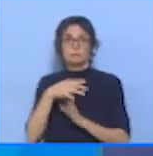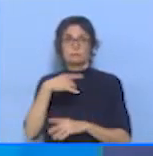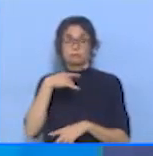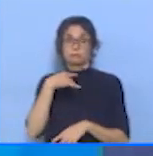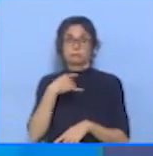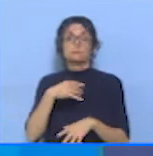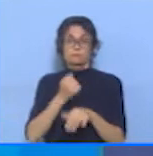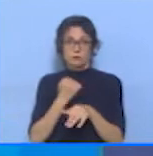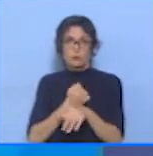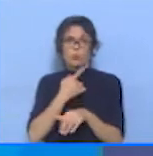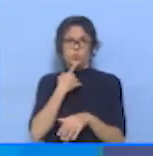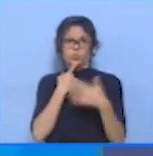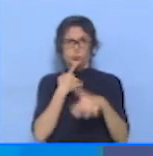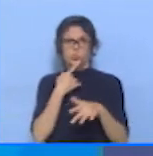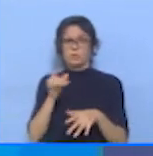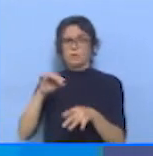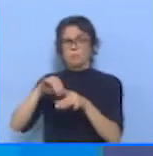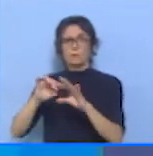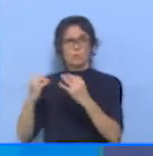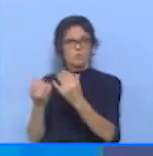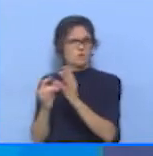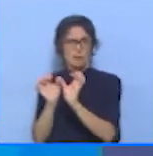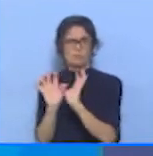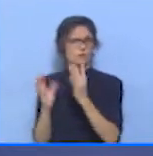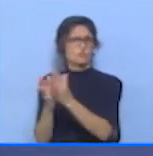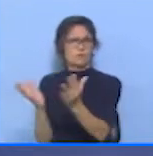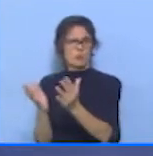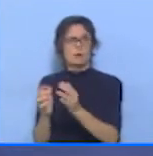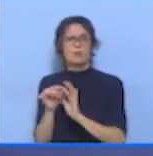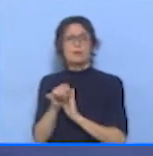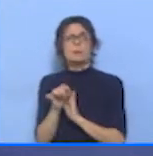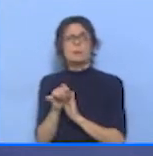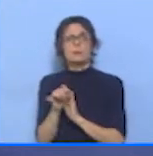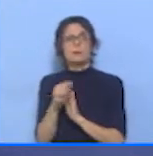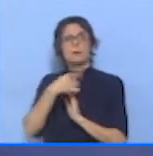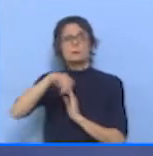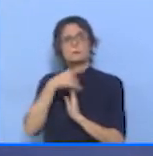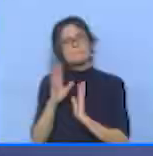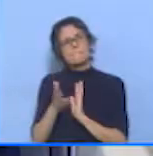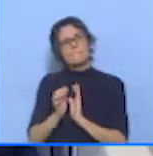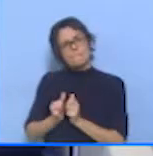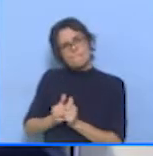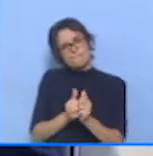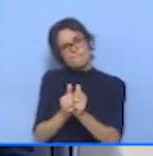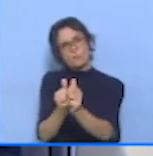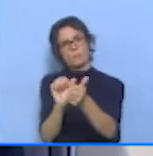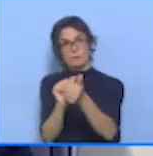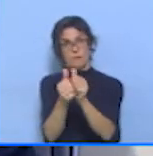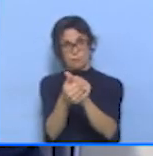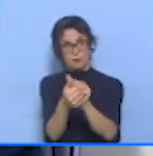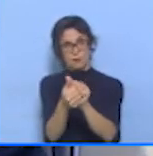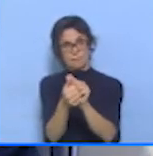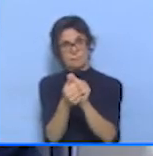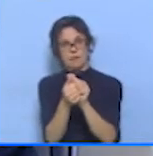sociedade. E realmente nós precisamos de acompanhar essa mudança,